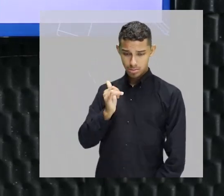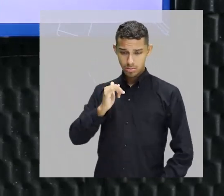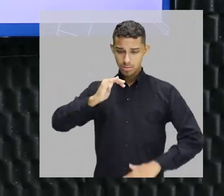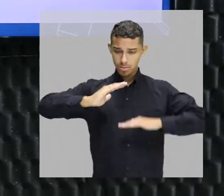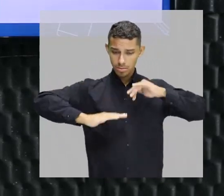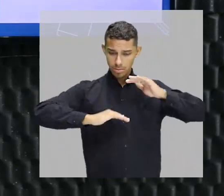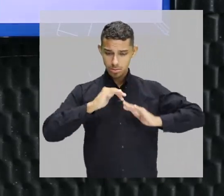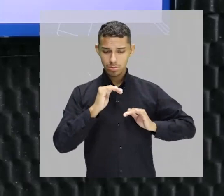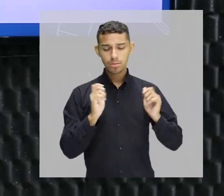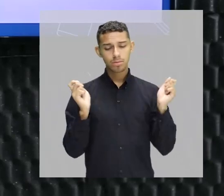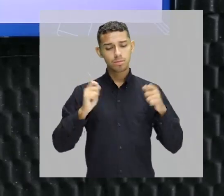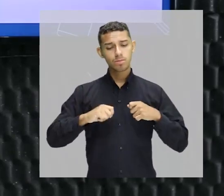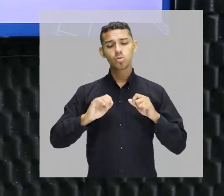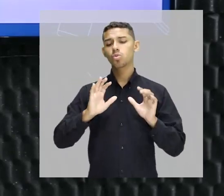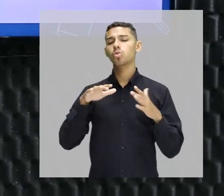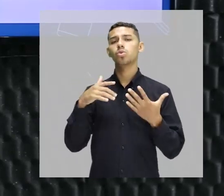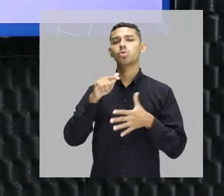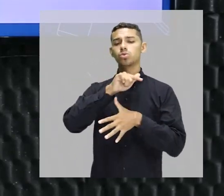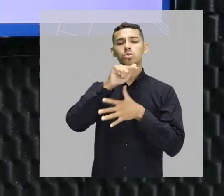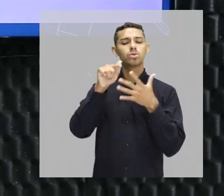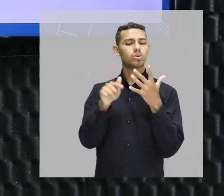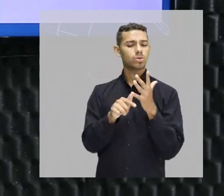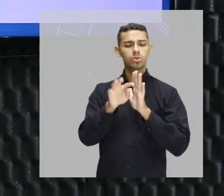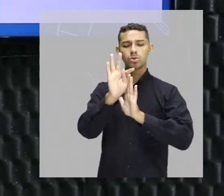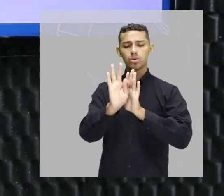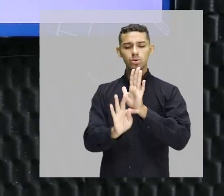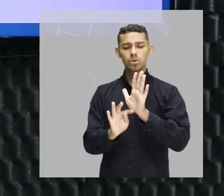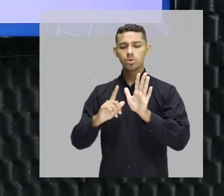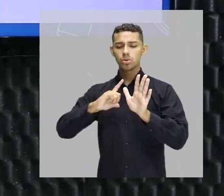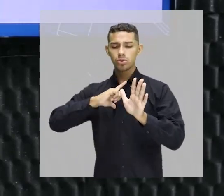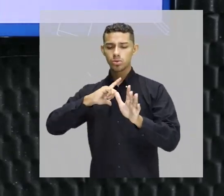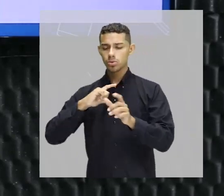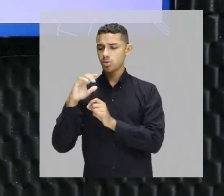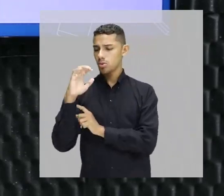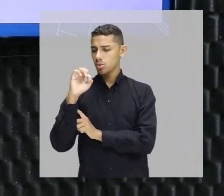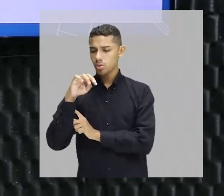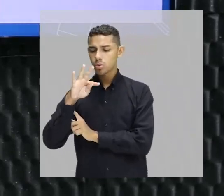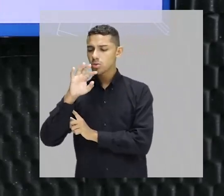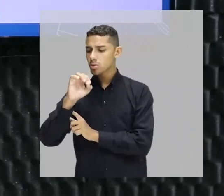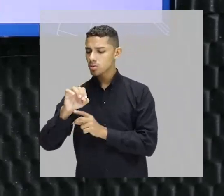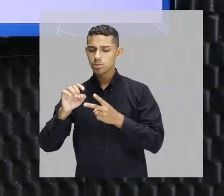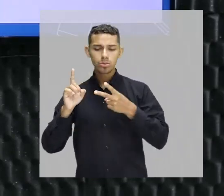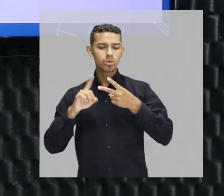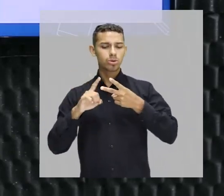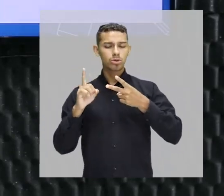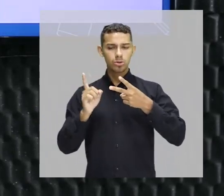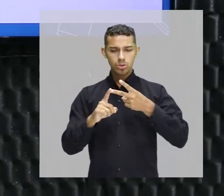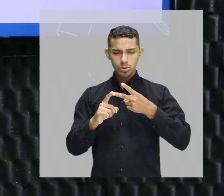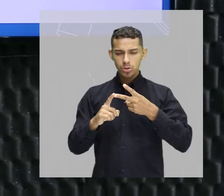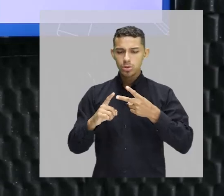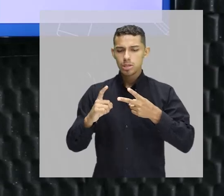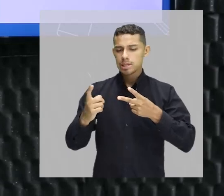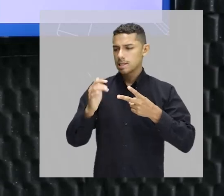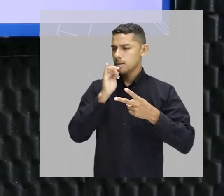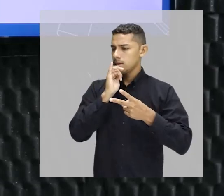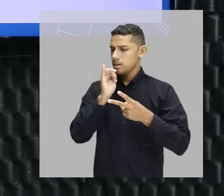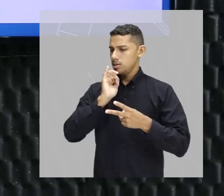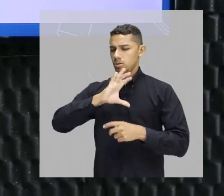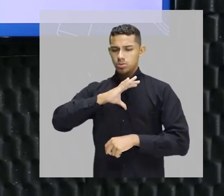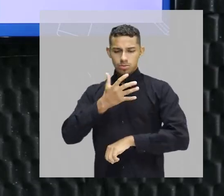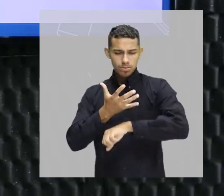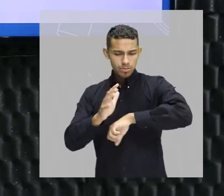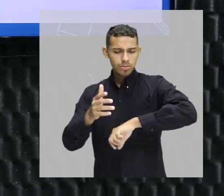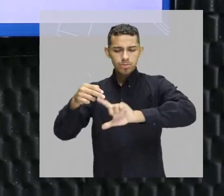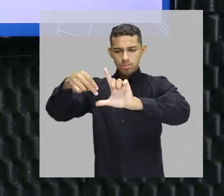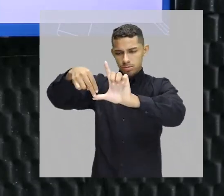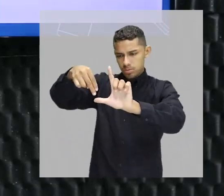fazem parte do tipo narrativo? Nós temos o conto, as narrativas de aventura, a